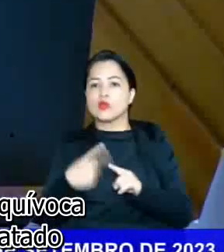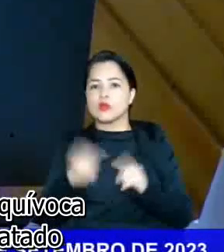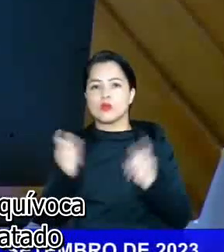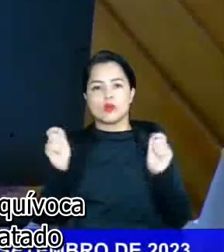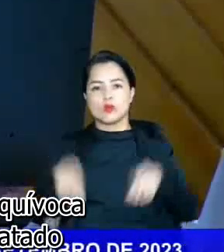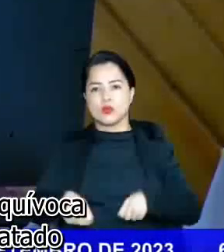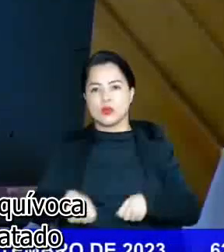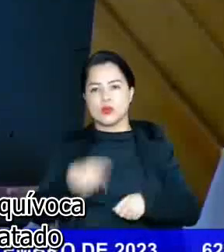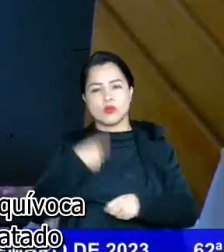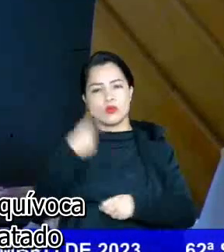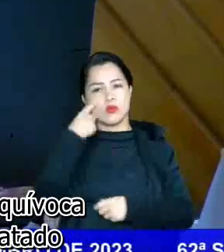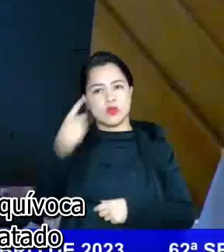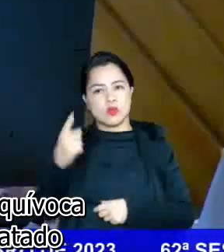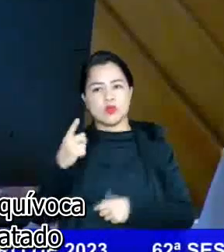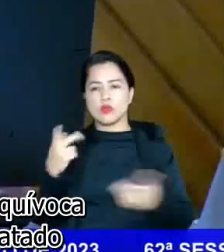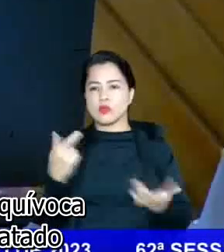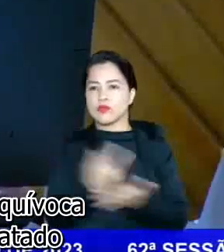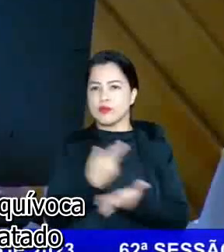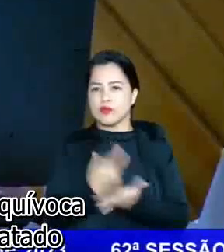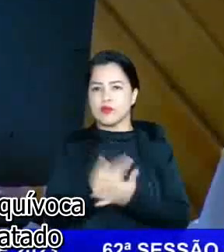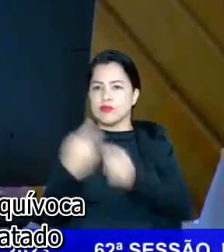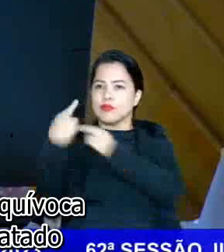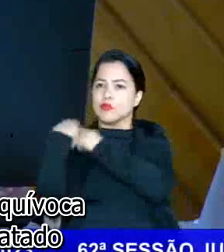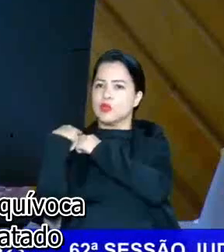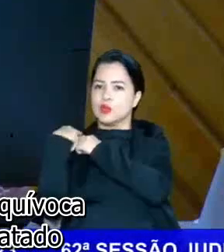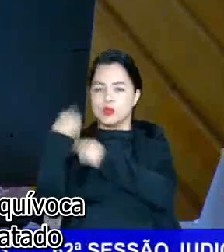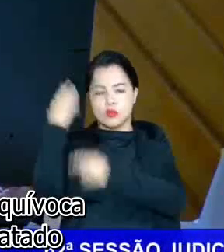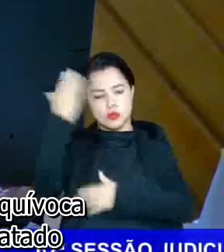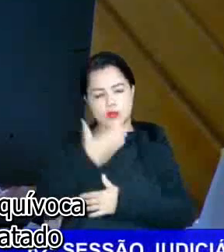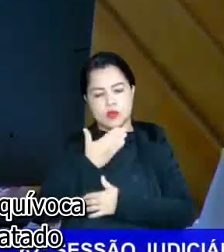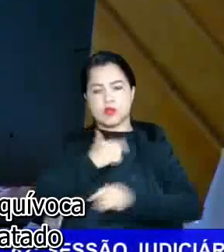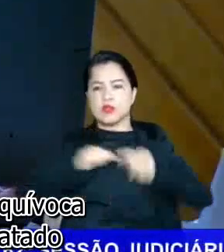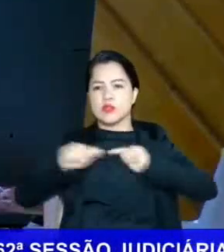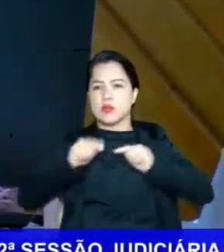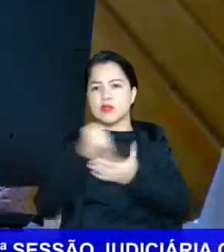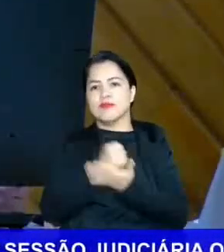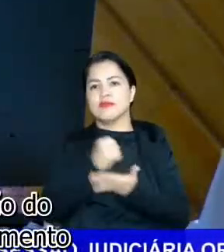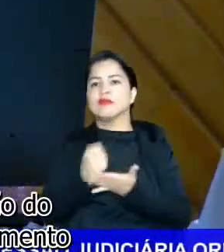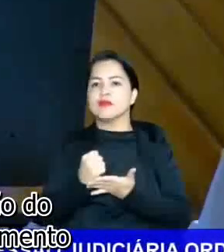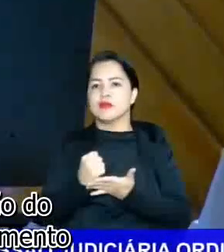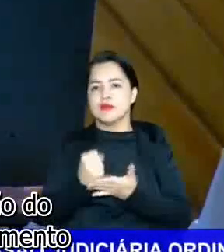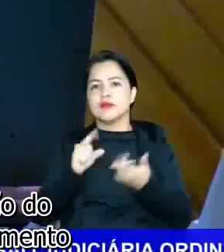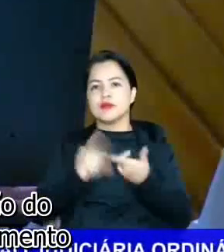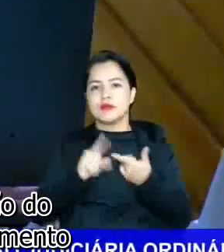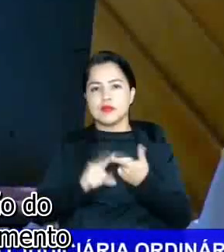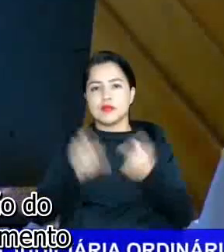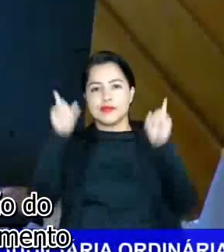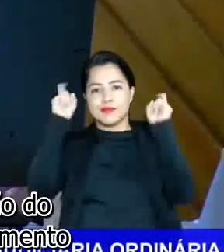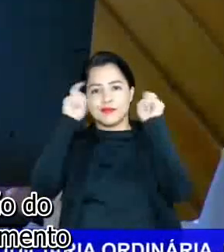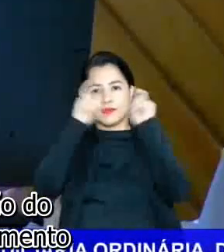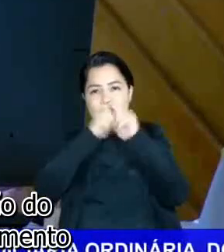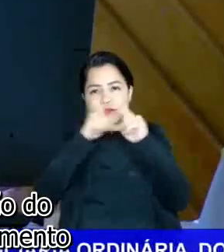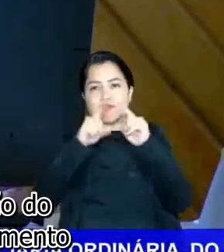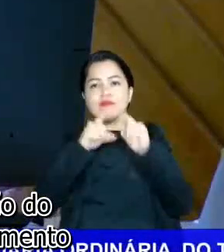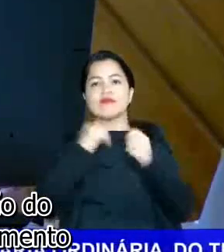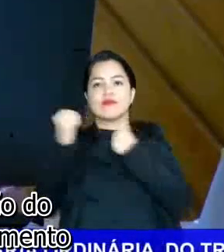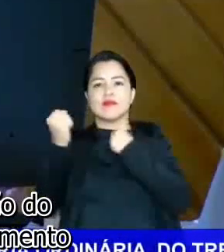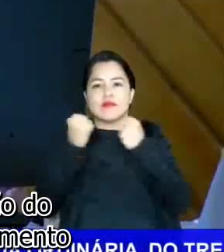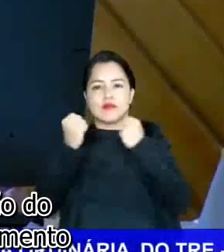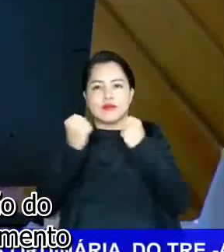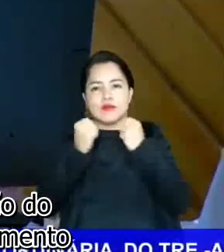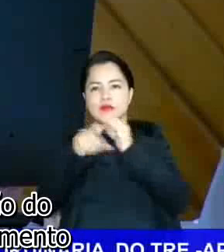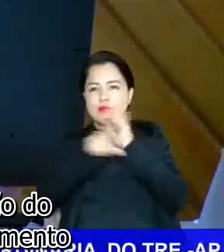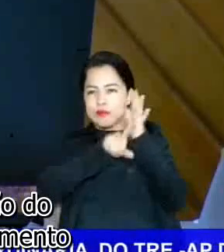impossibilita a verificação inequívoca do responsável pela prestação do serviço contratado. Além disso, ela dificulta a análise, né,